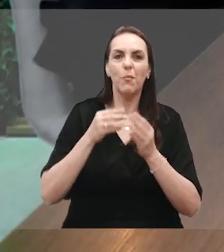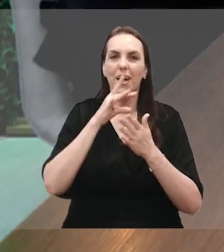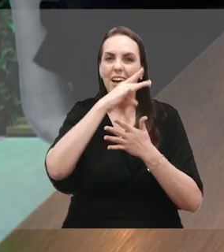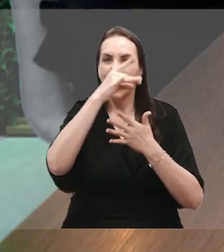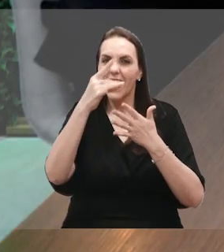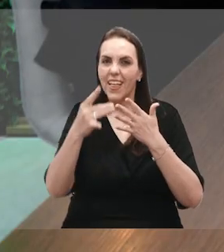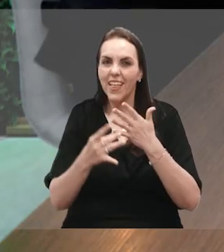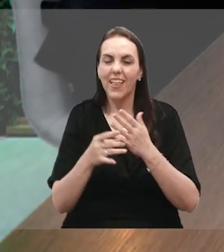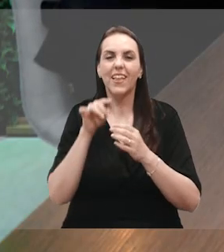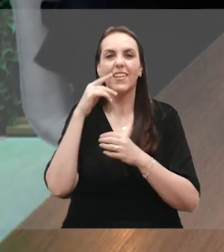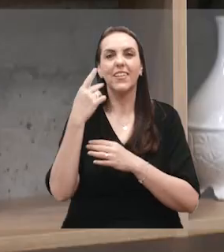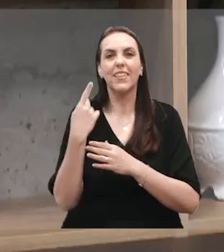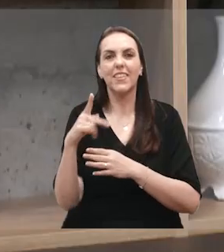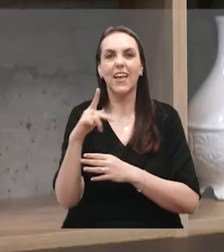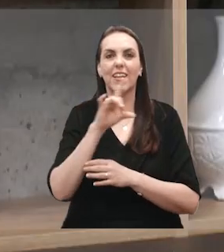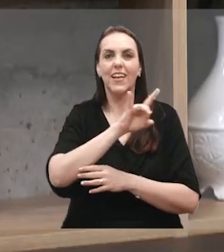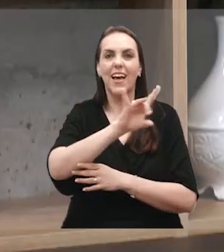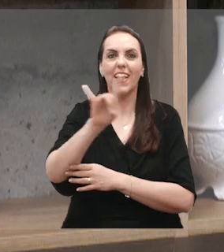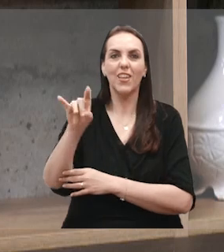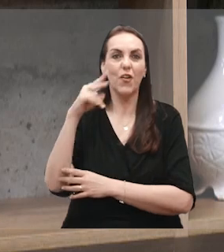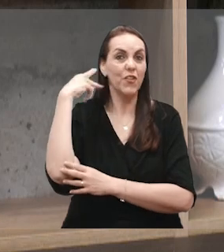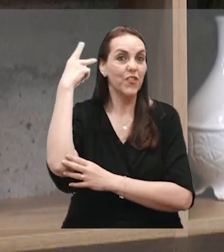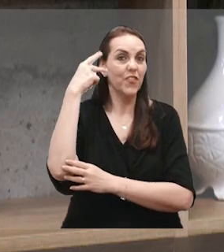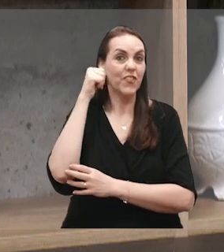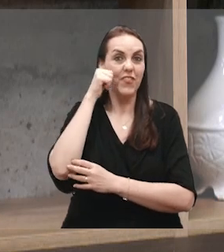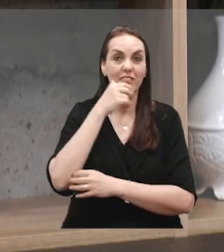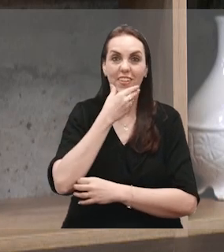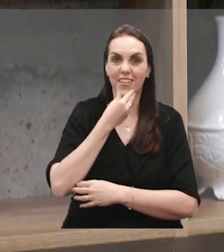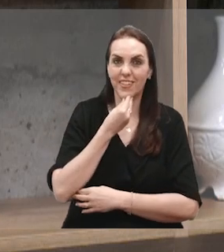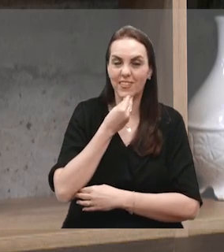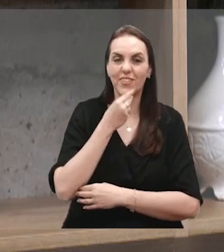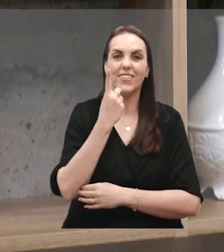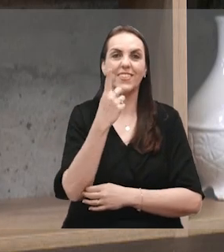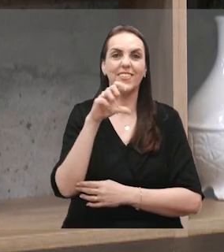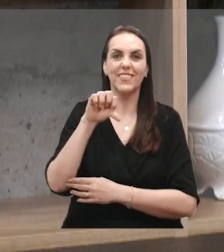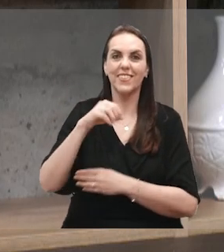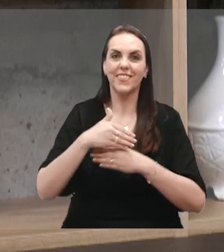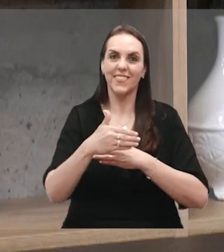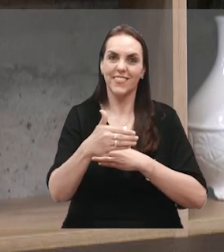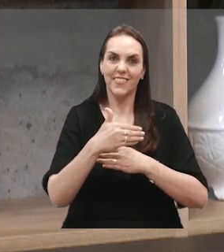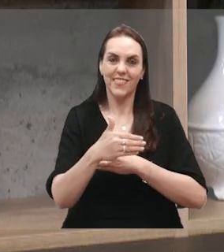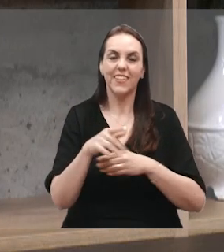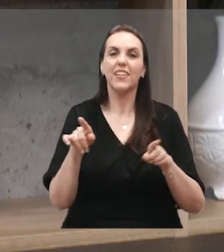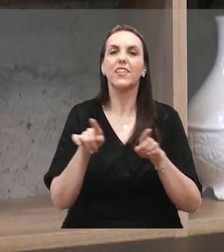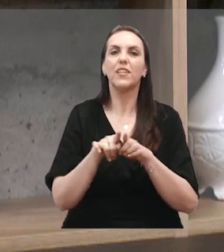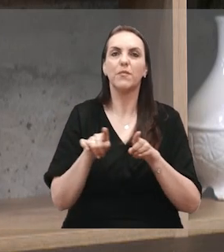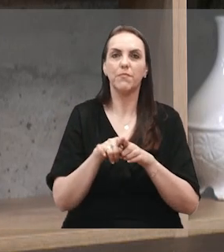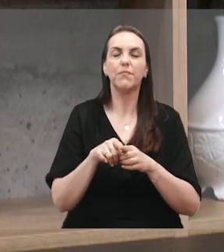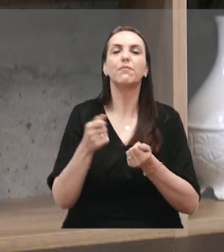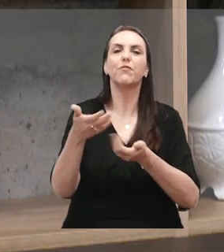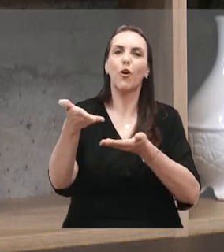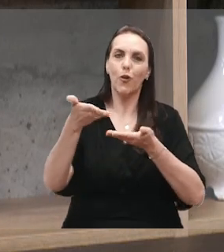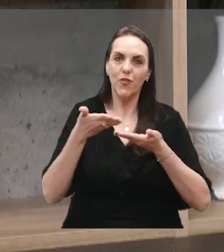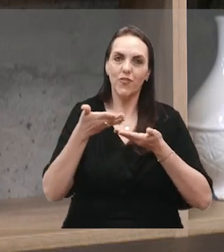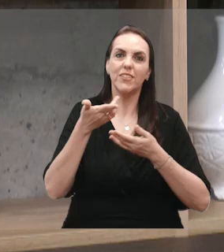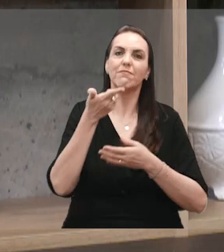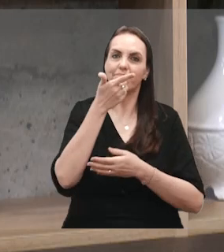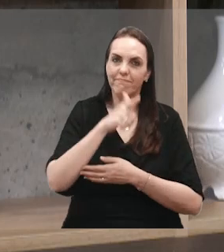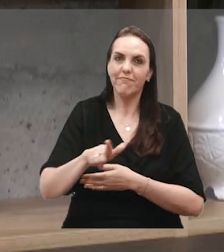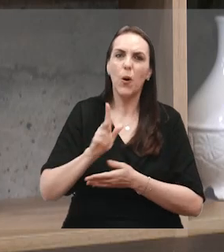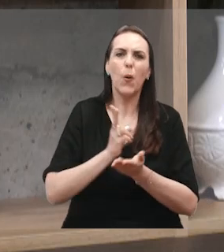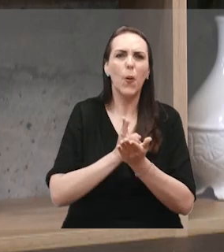dos vereadores ao longo desta 19ª legislatura. Ao mesmo tempo, também reforçamos o convite para